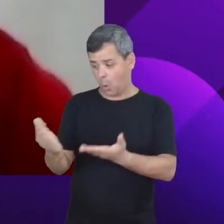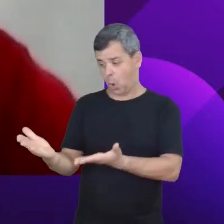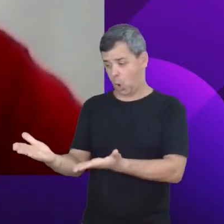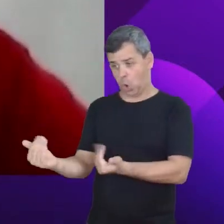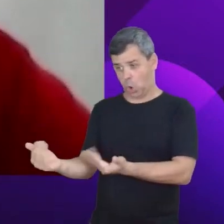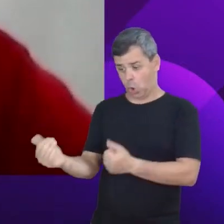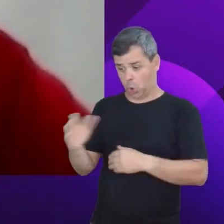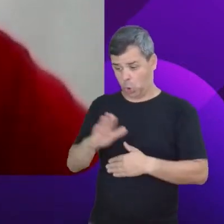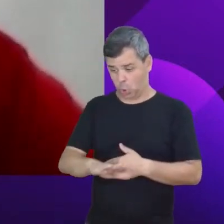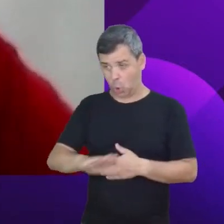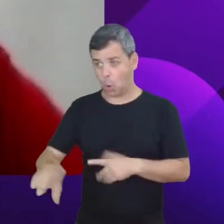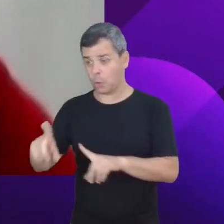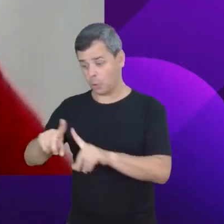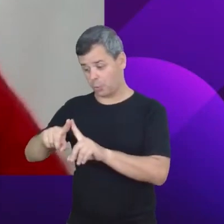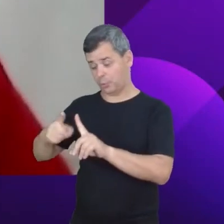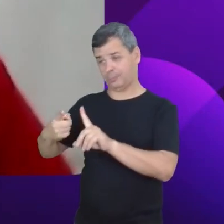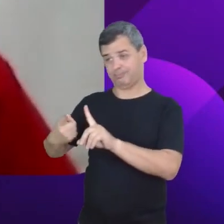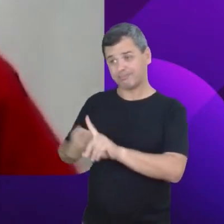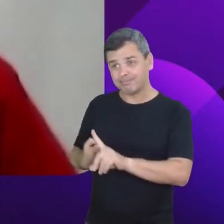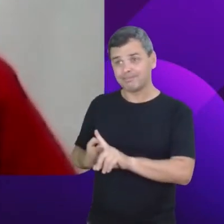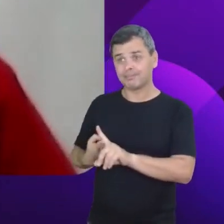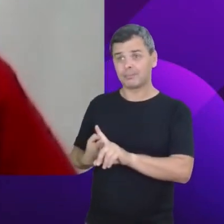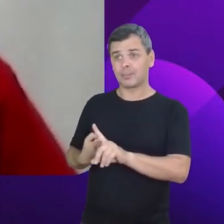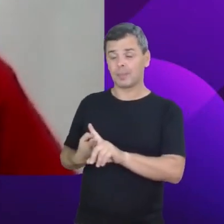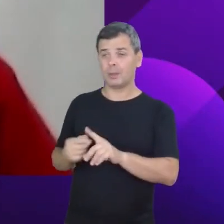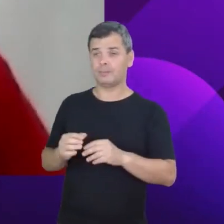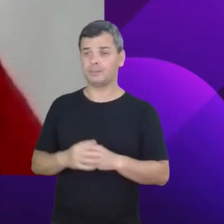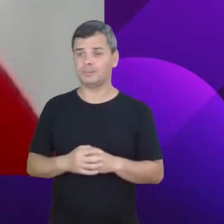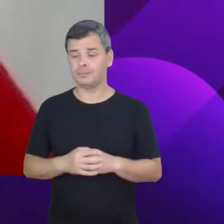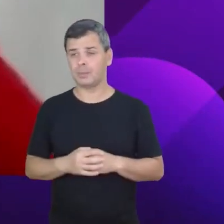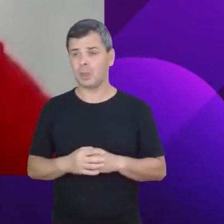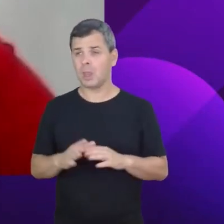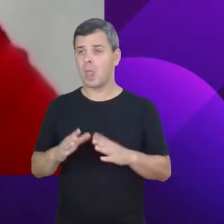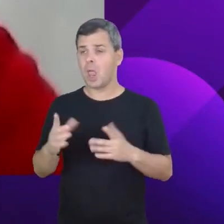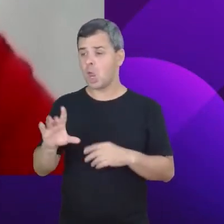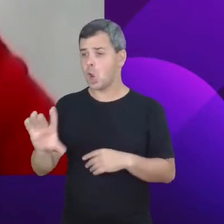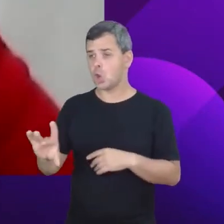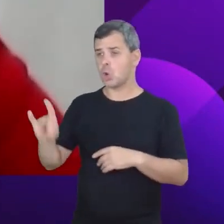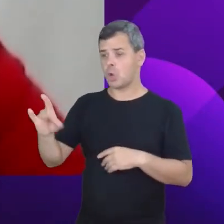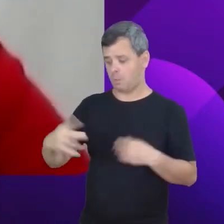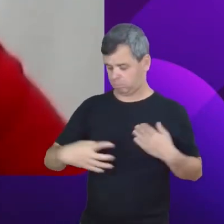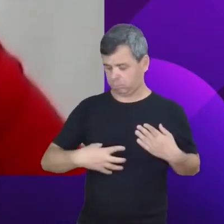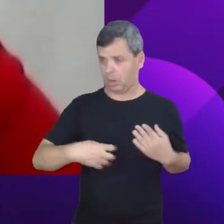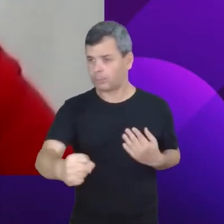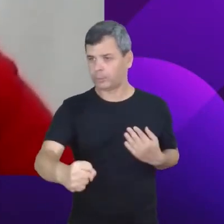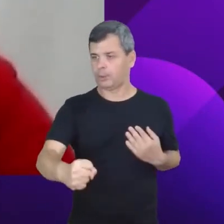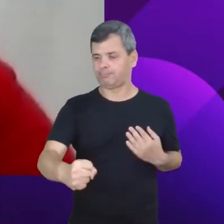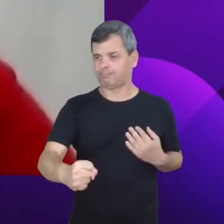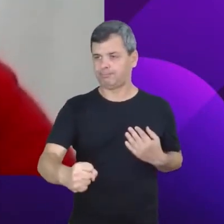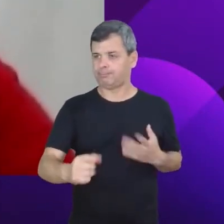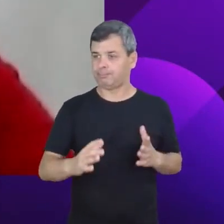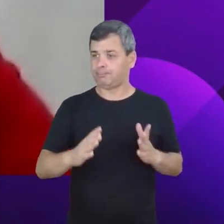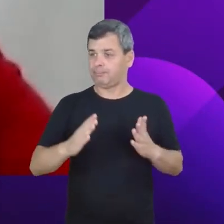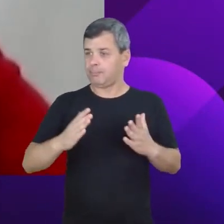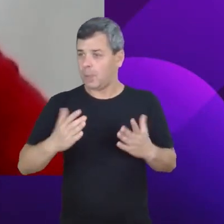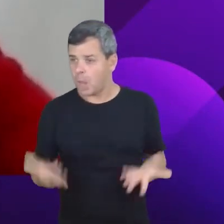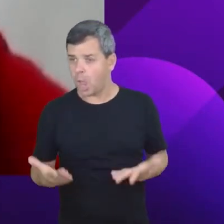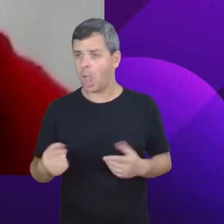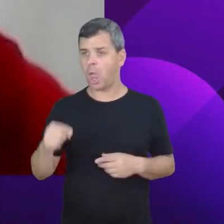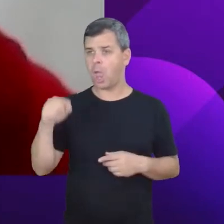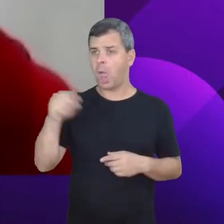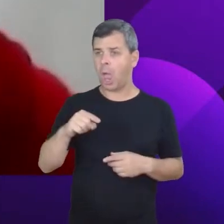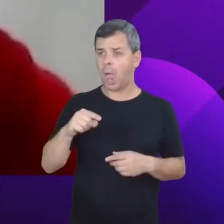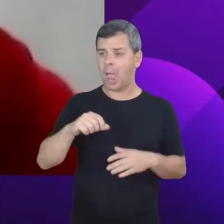adolescente, ou a criança que ficou grávida, e optou por abortar. Então, ela